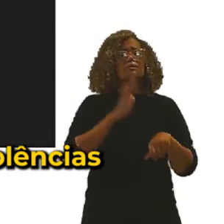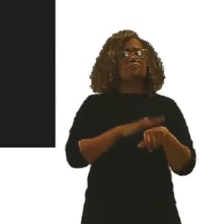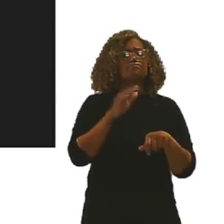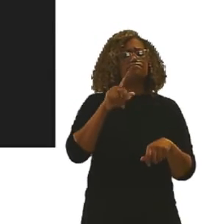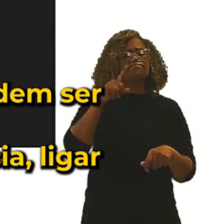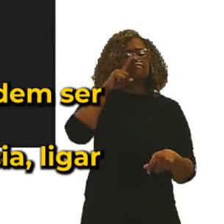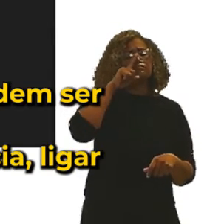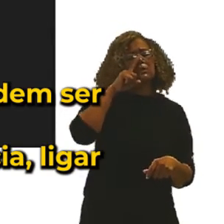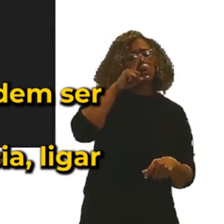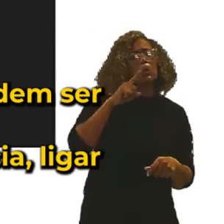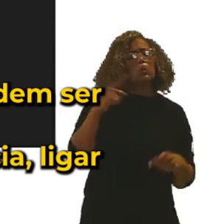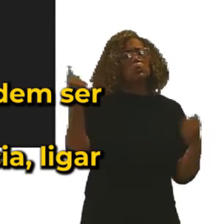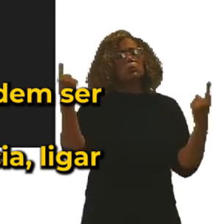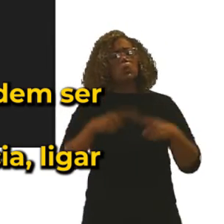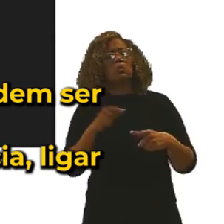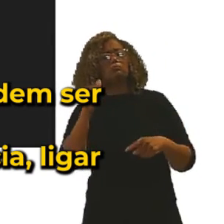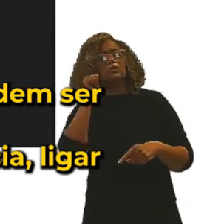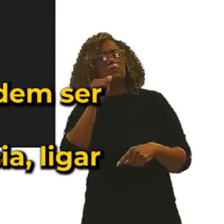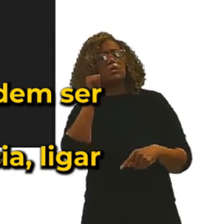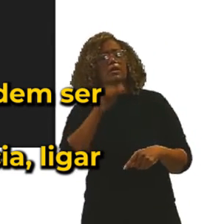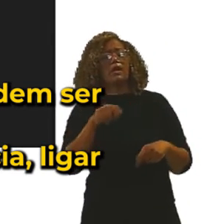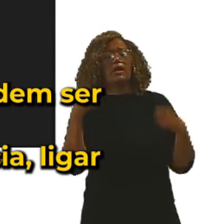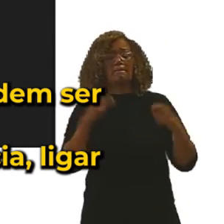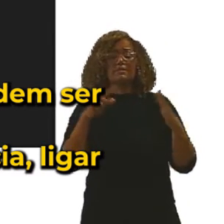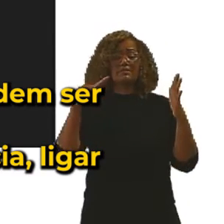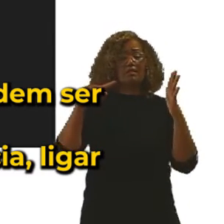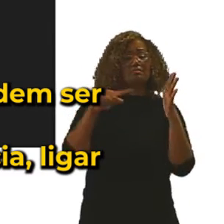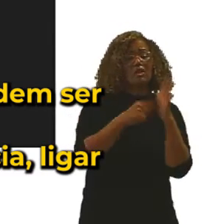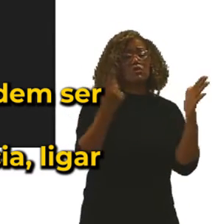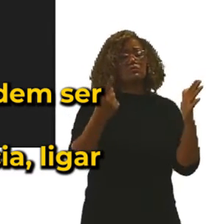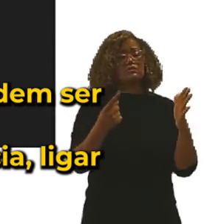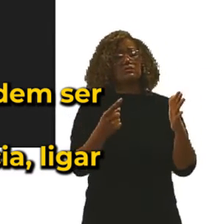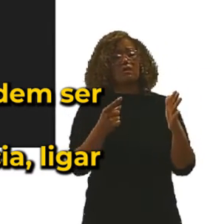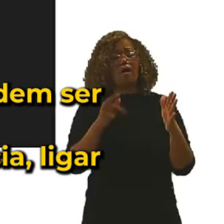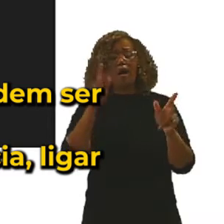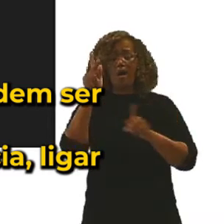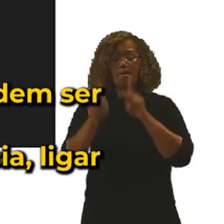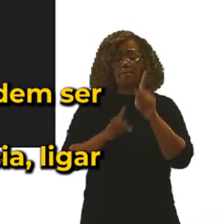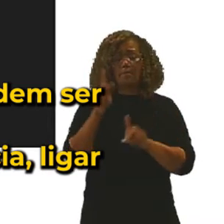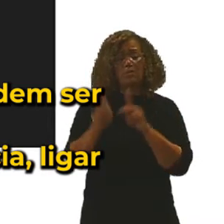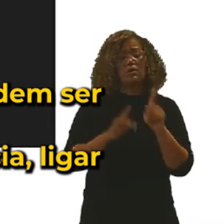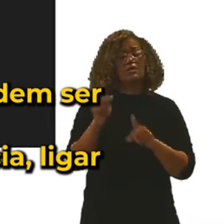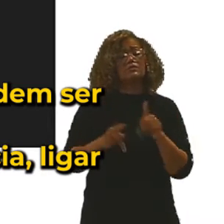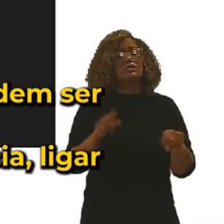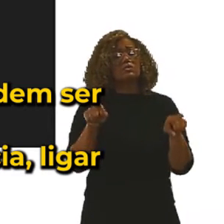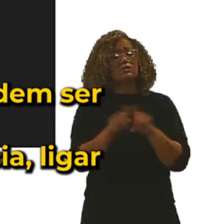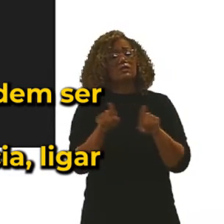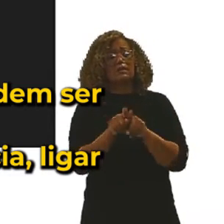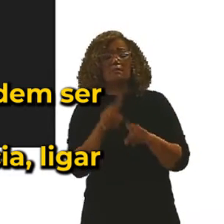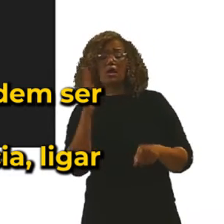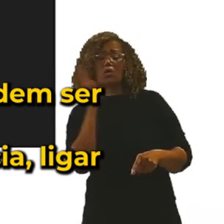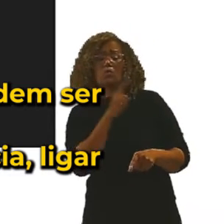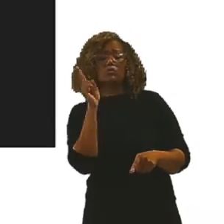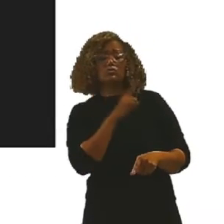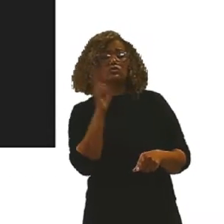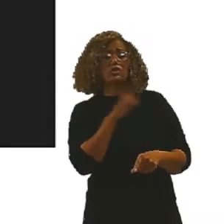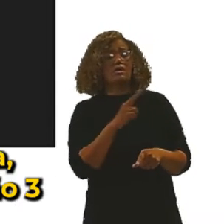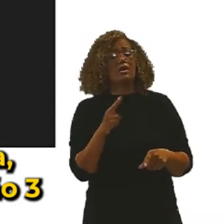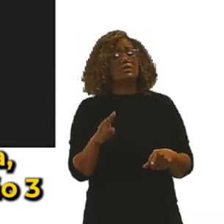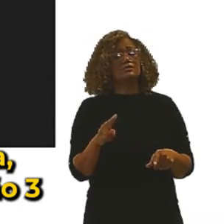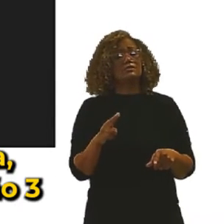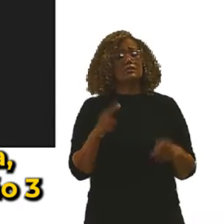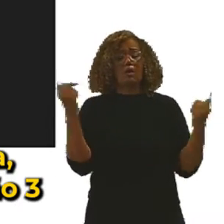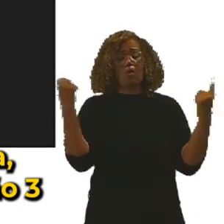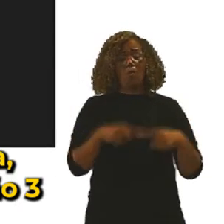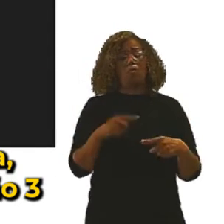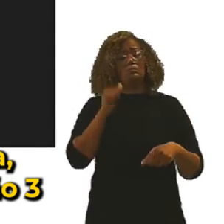ou letais, a partir do momento em que denúncias podem ser feitas pela população, pode, além de, numa situação de emergência, ligar no 190,